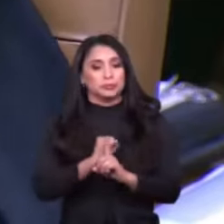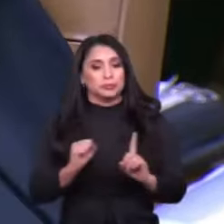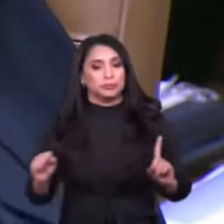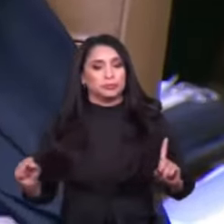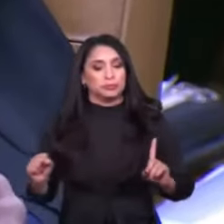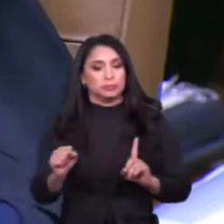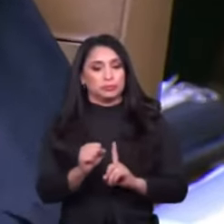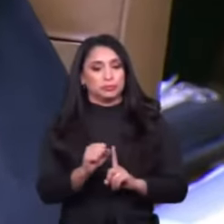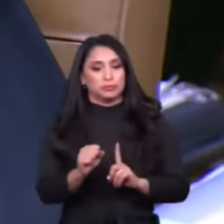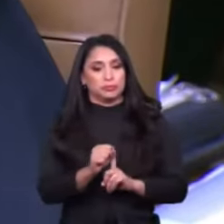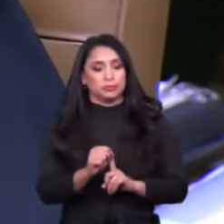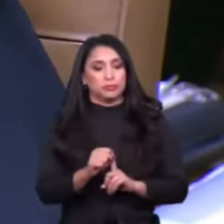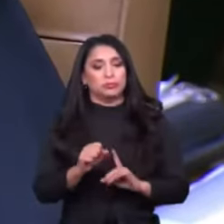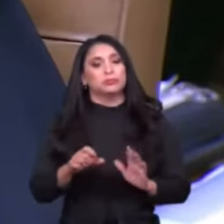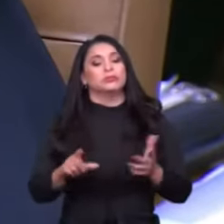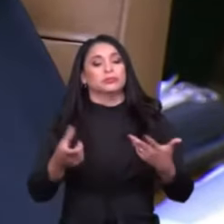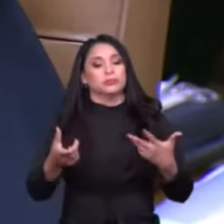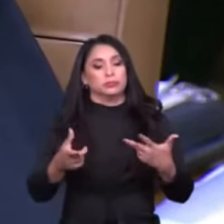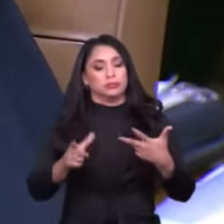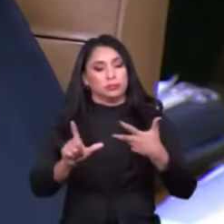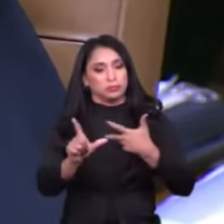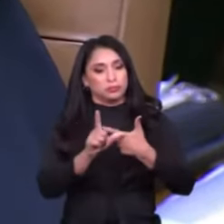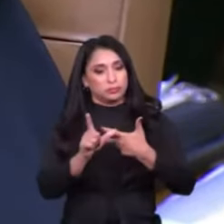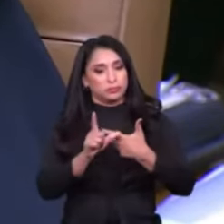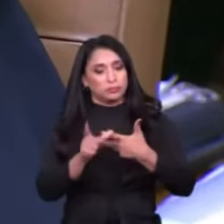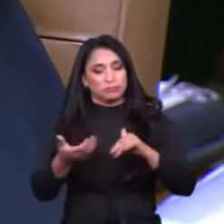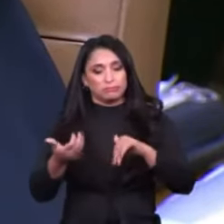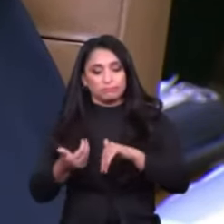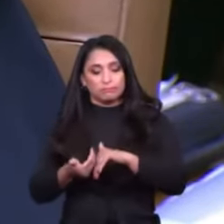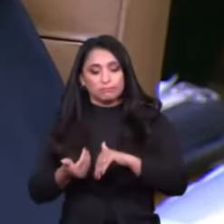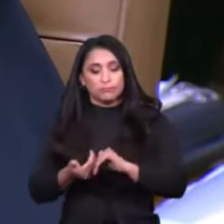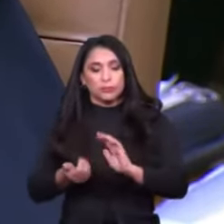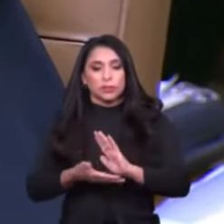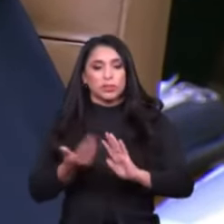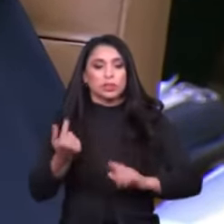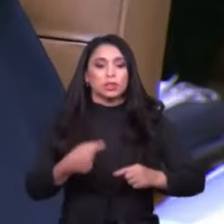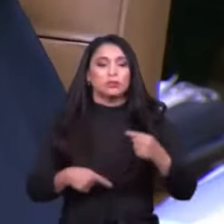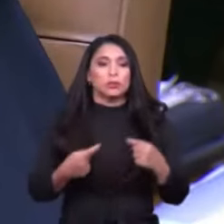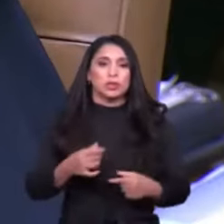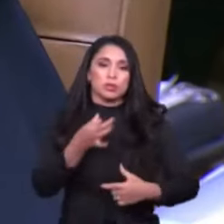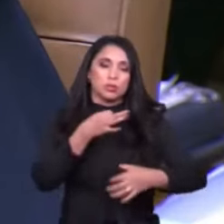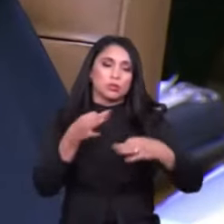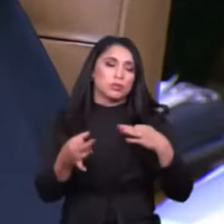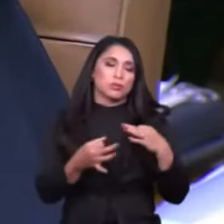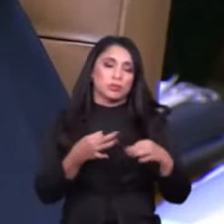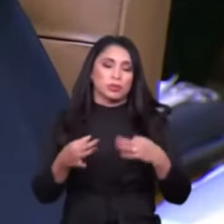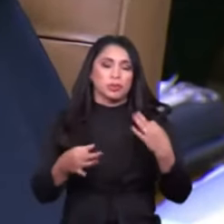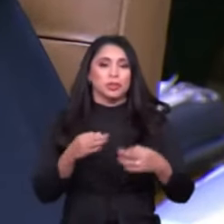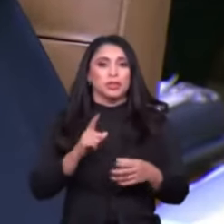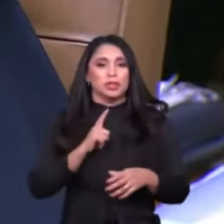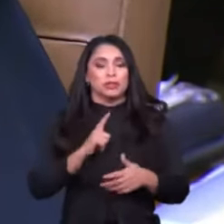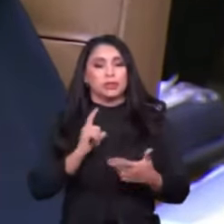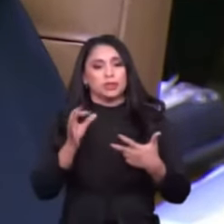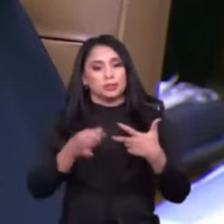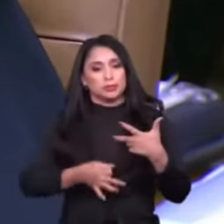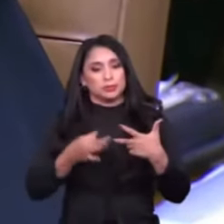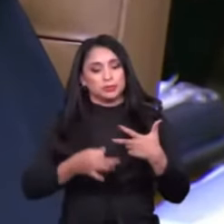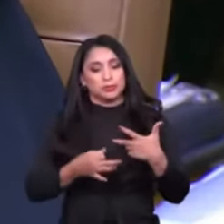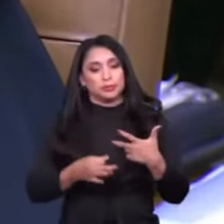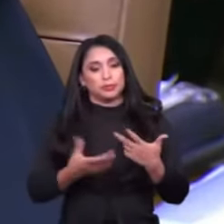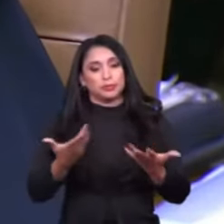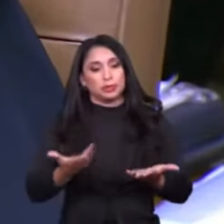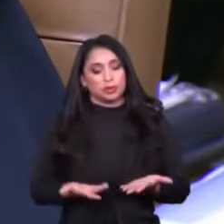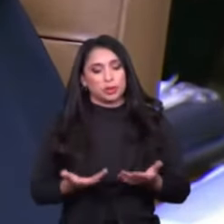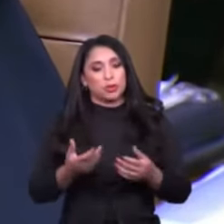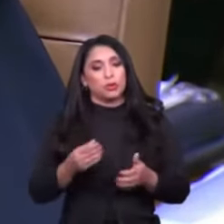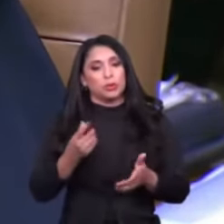por meio das casas legislativas, excluindo do jogo político os posicionamentos contrários à linha adotada pelo Poder Judiciário. O déficit democrático